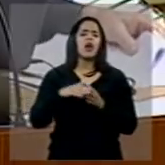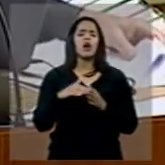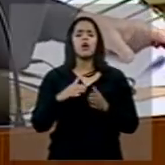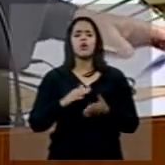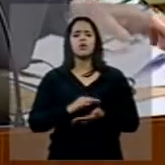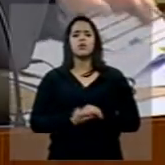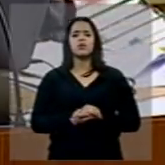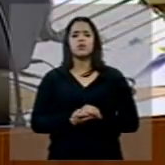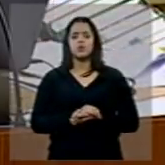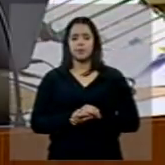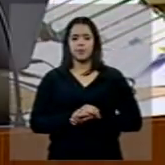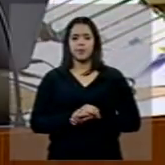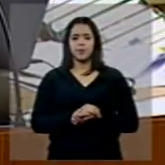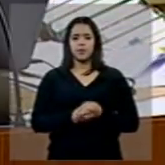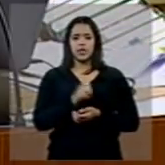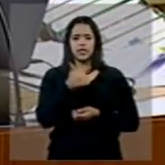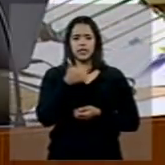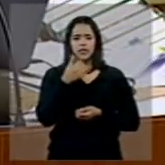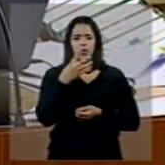dos